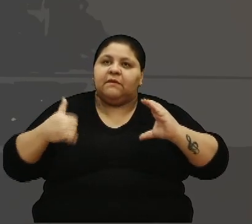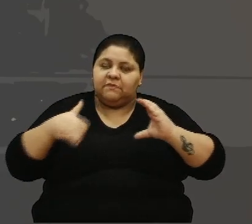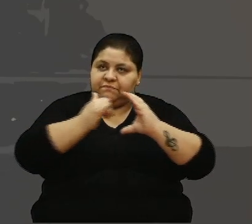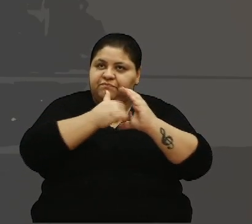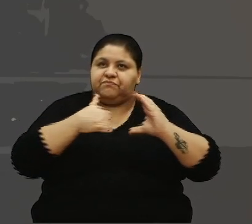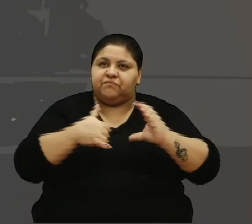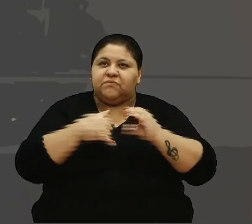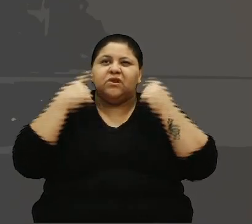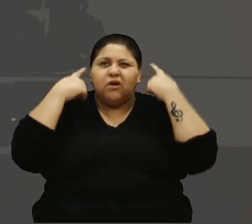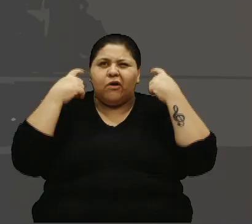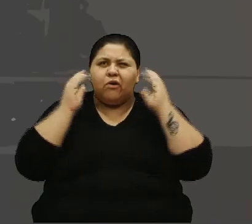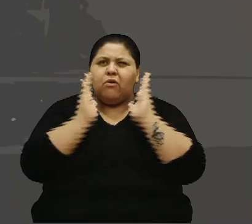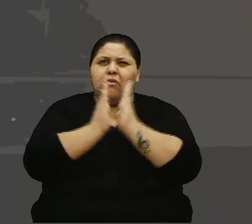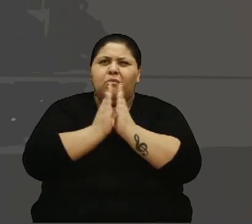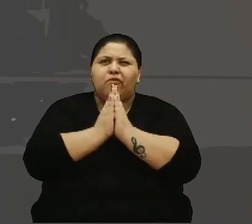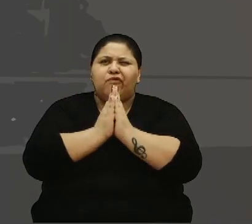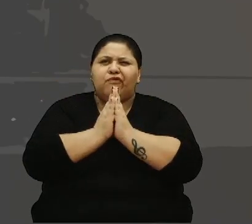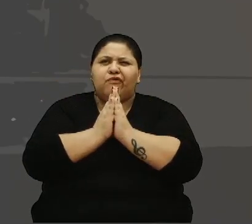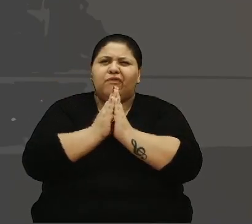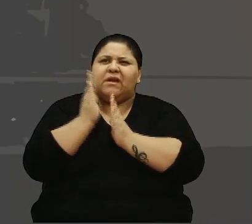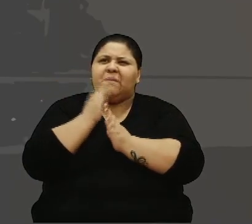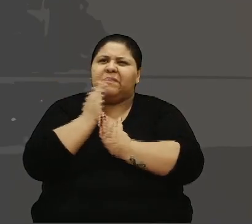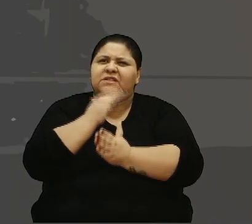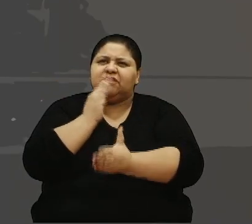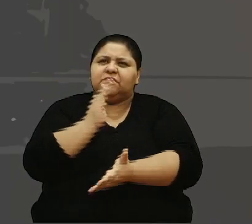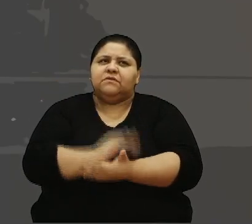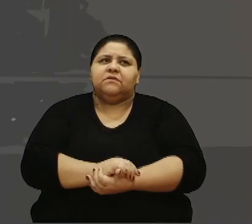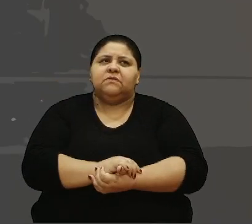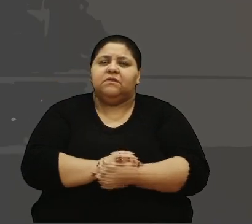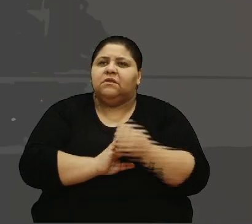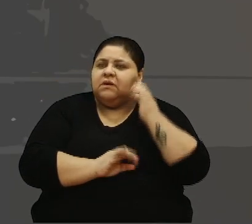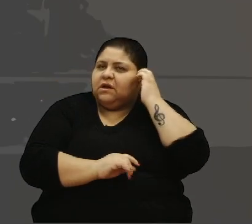ali, por favor, é um vídeo rapidinho, 40 segundos.